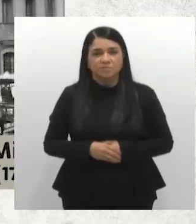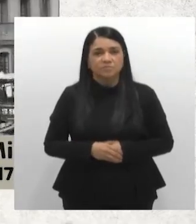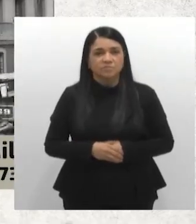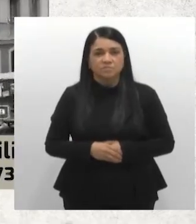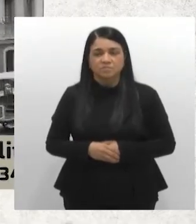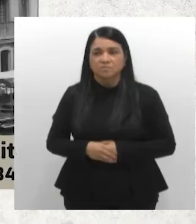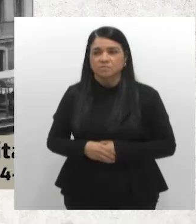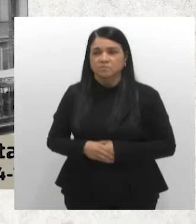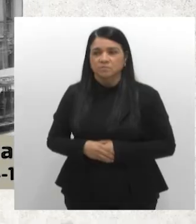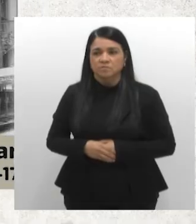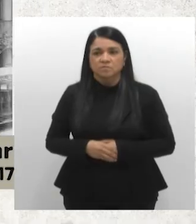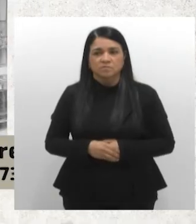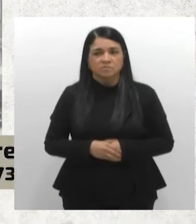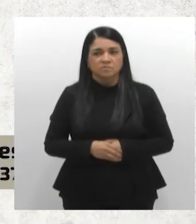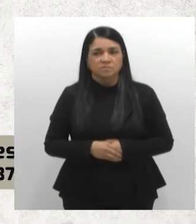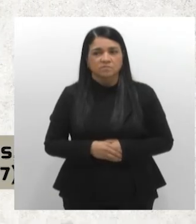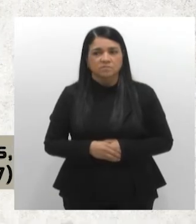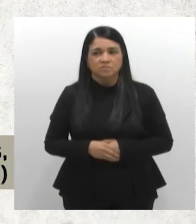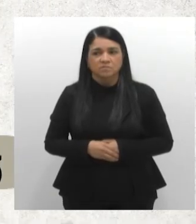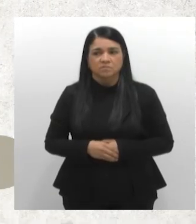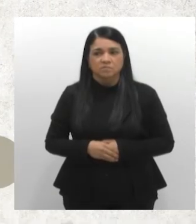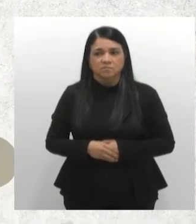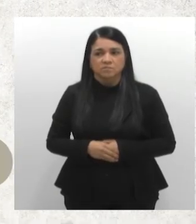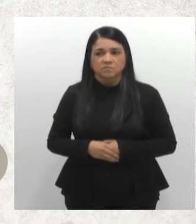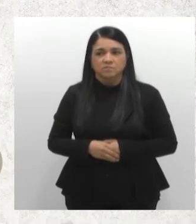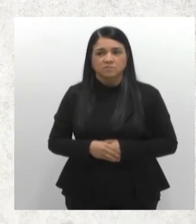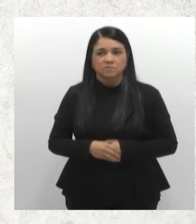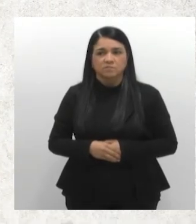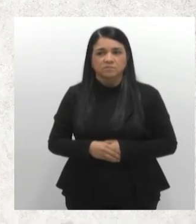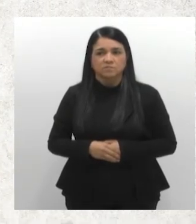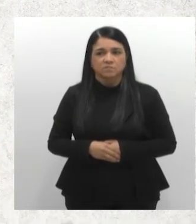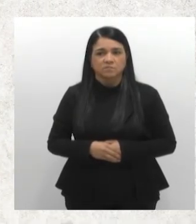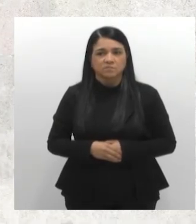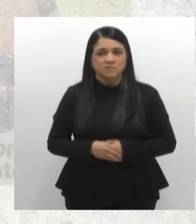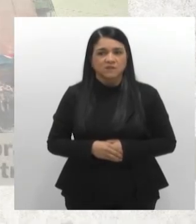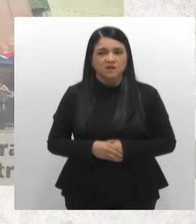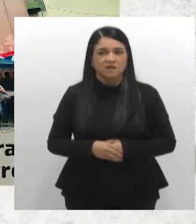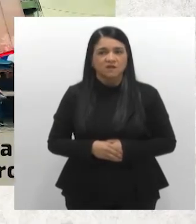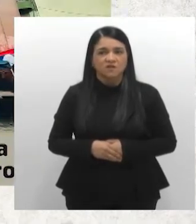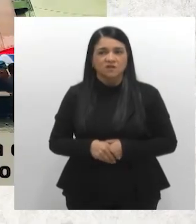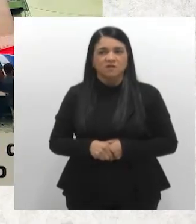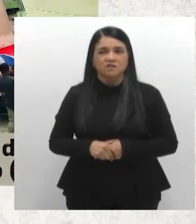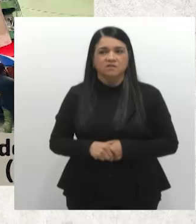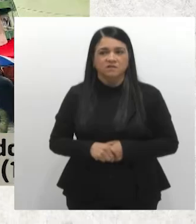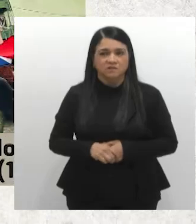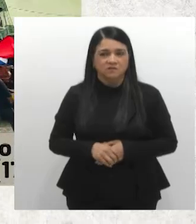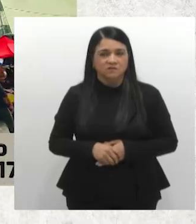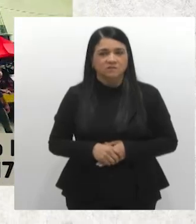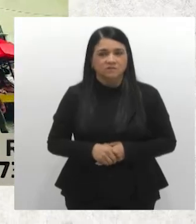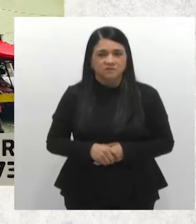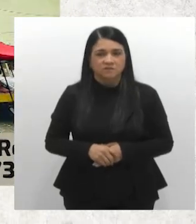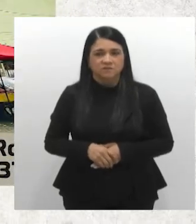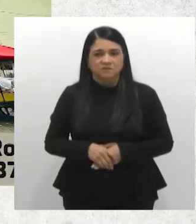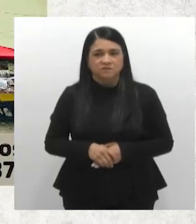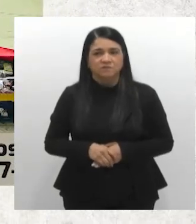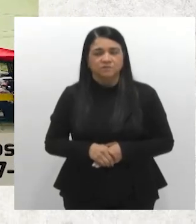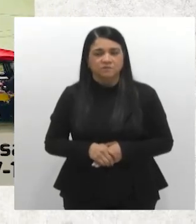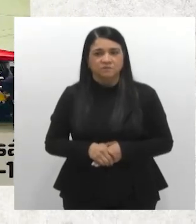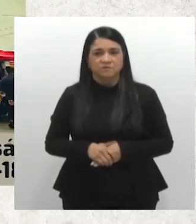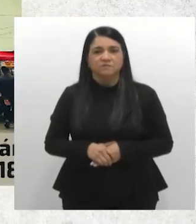obrigado, Senhor e nosso Deus, o jubileu de graça